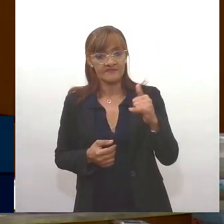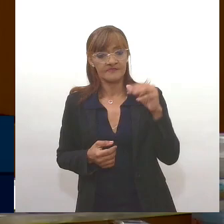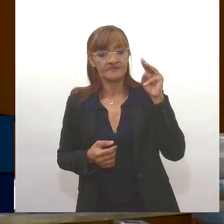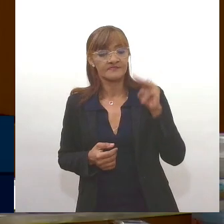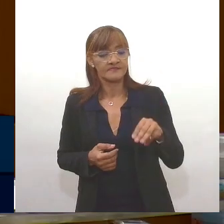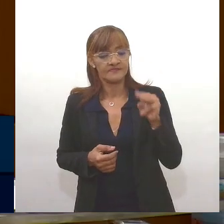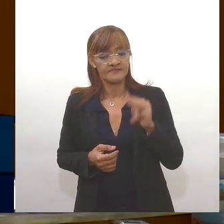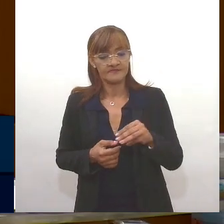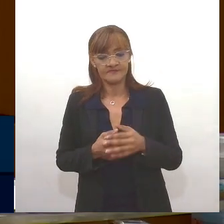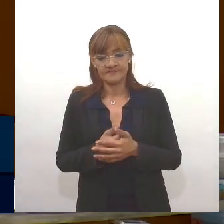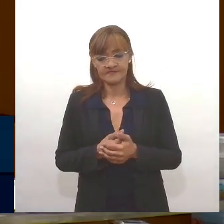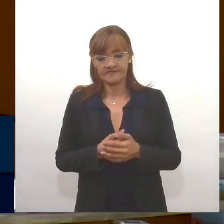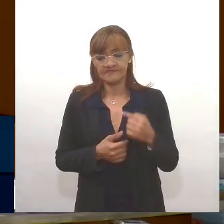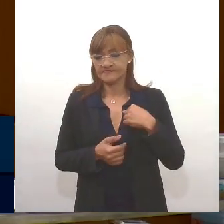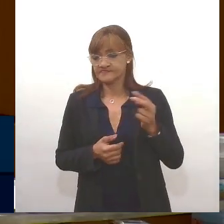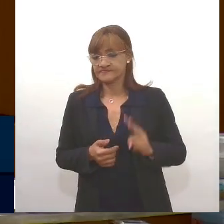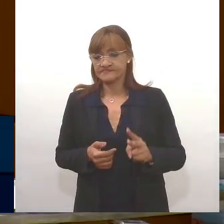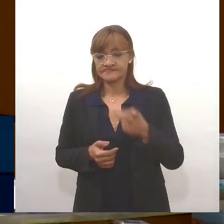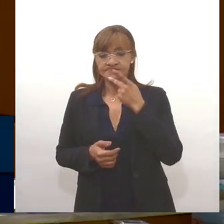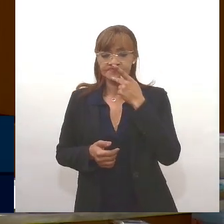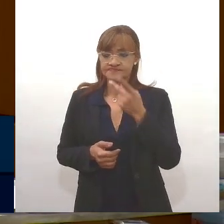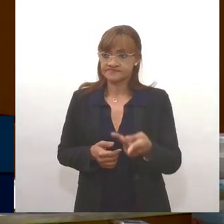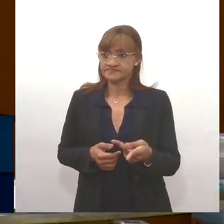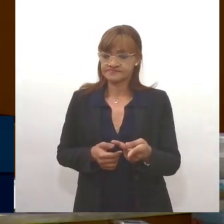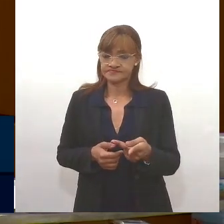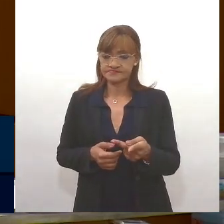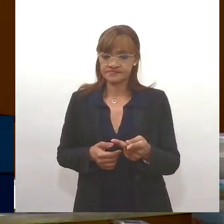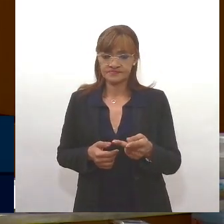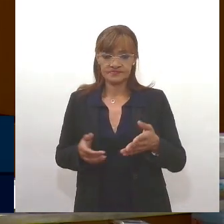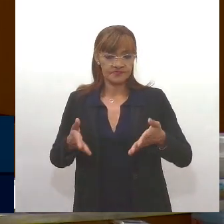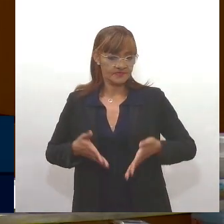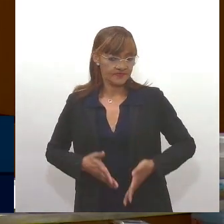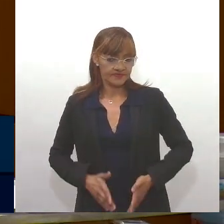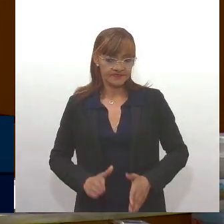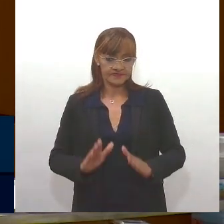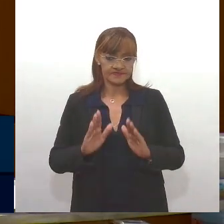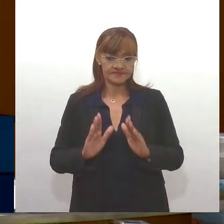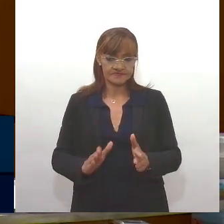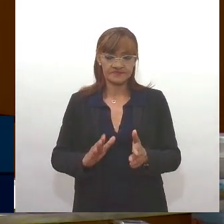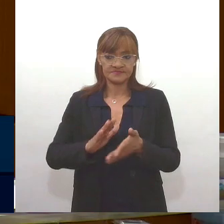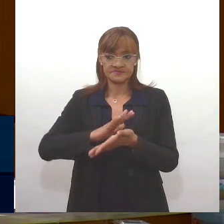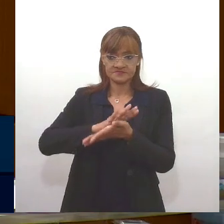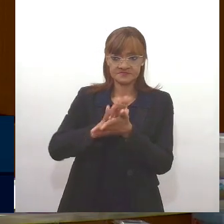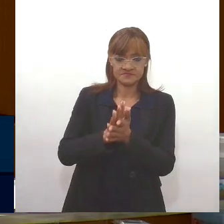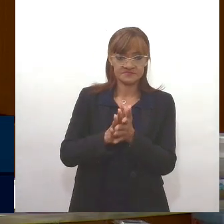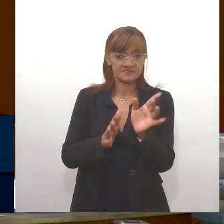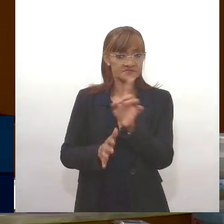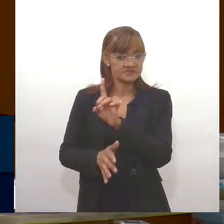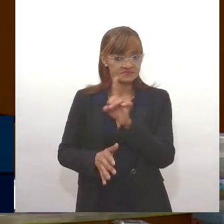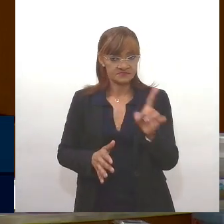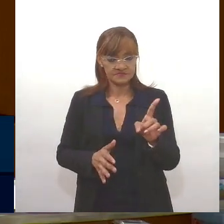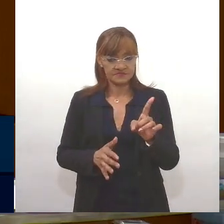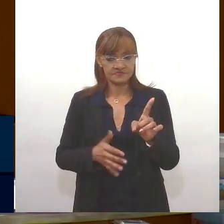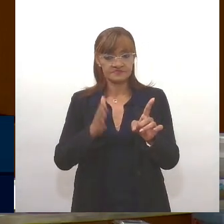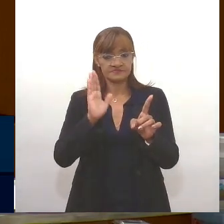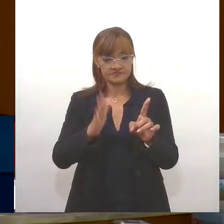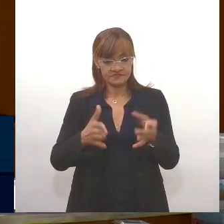digo que ninguém nasce sendo preconceituoso ninguém nasce discriminando